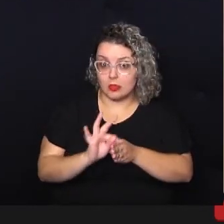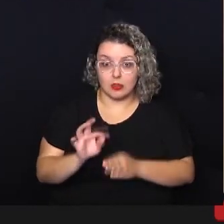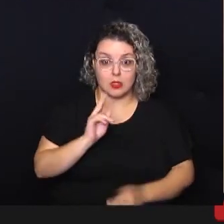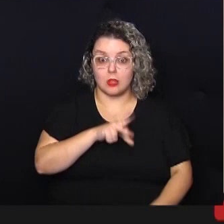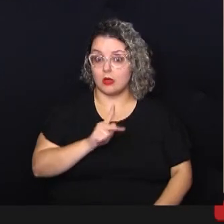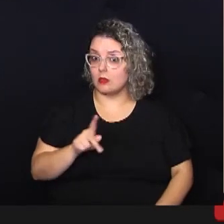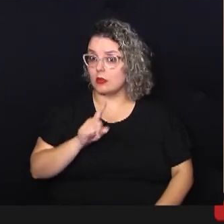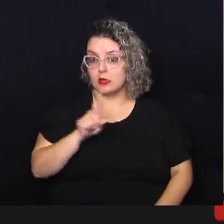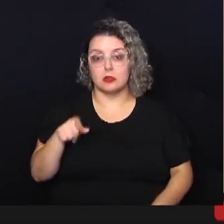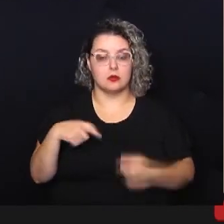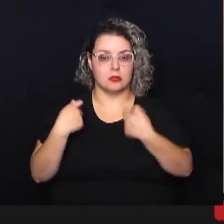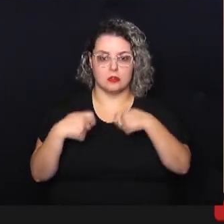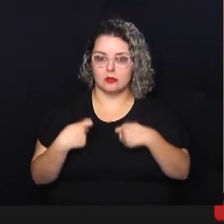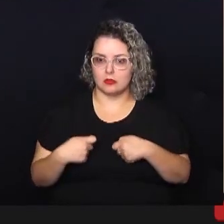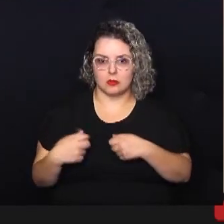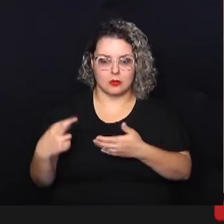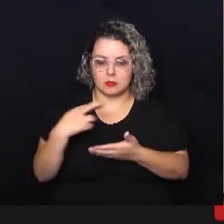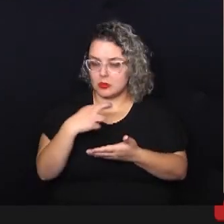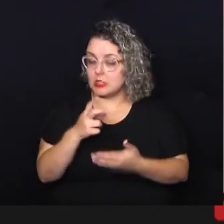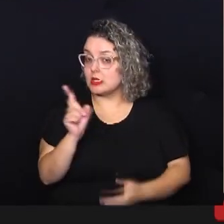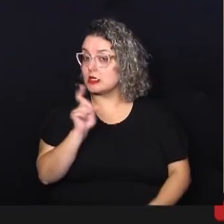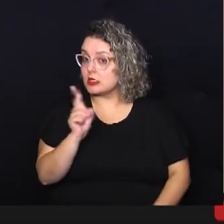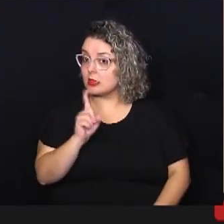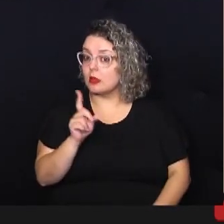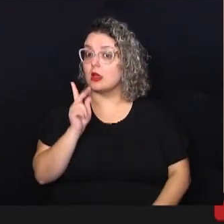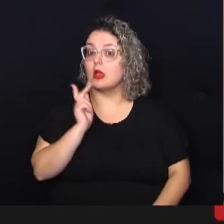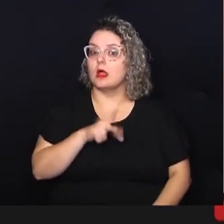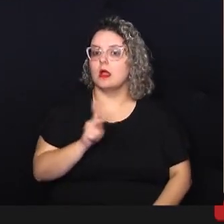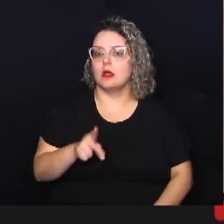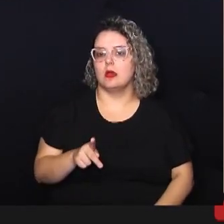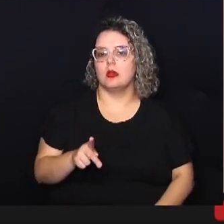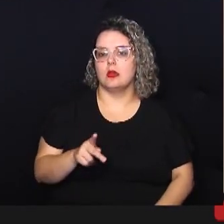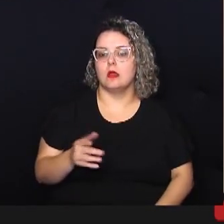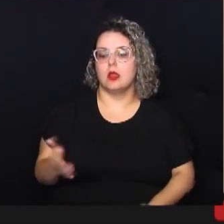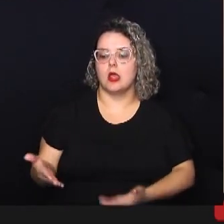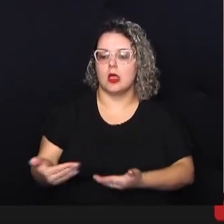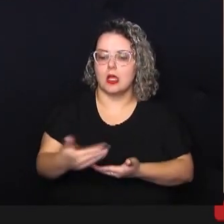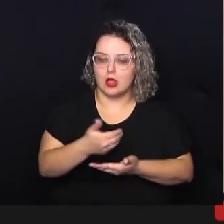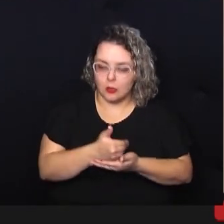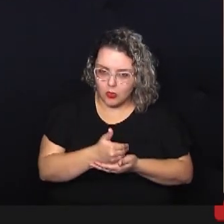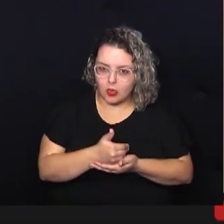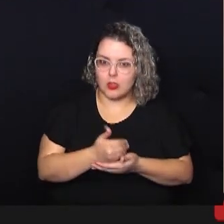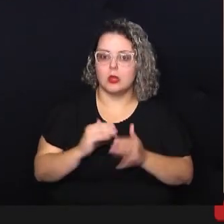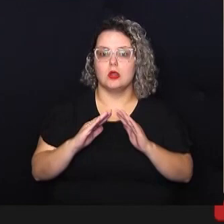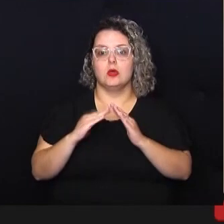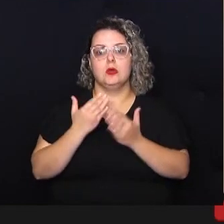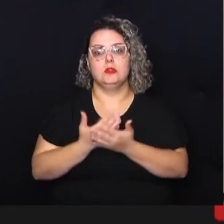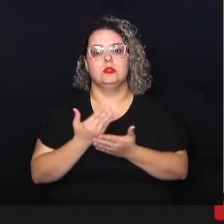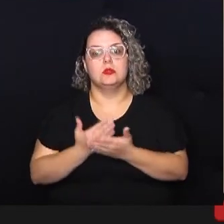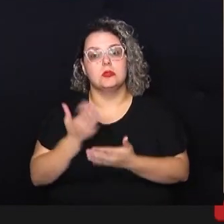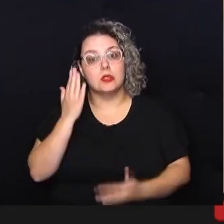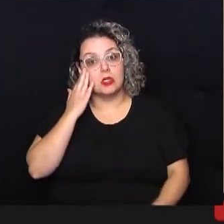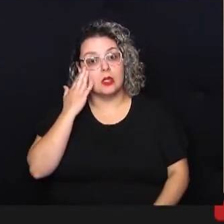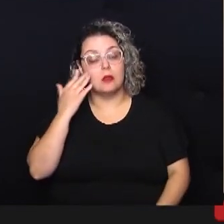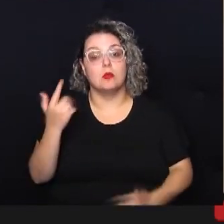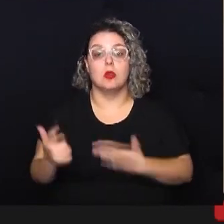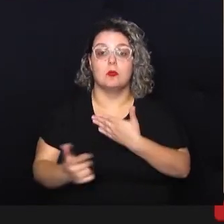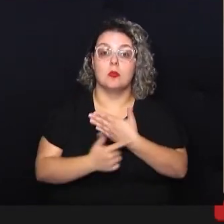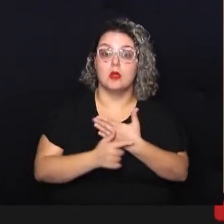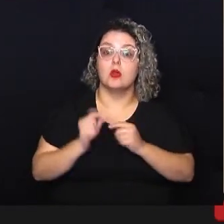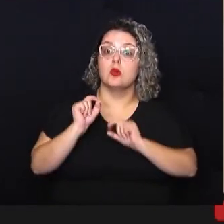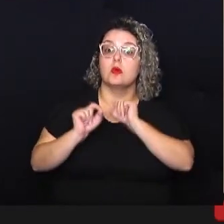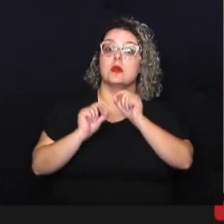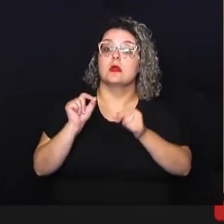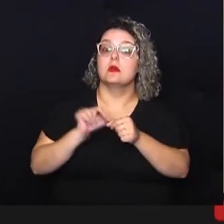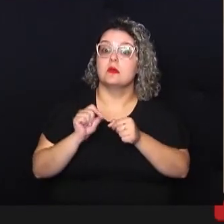não precisa investigar. A professora precisa acolher. Então, a escola precisa saber o seu papel. O que que eu vou fazer a hora